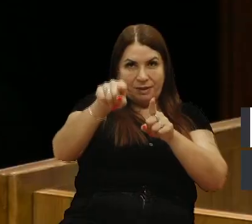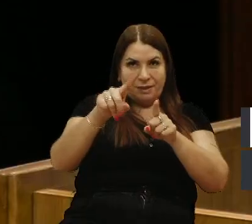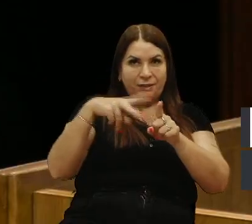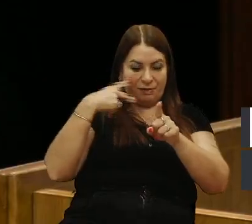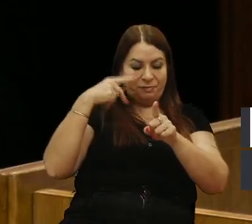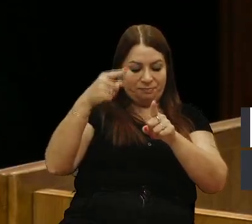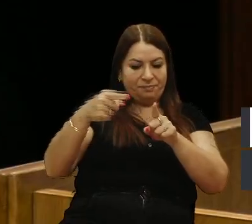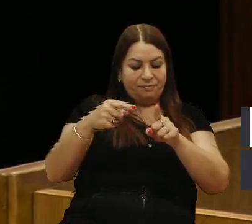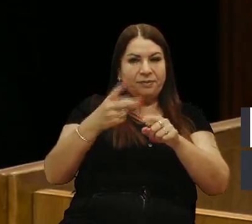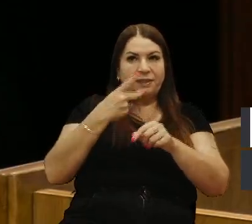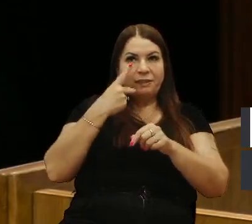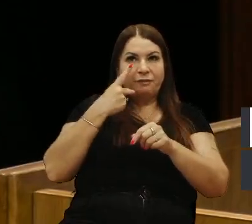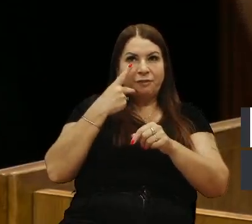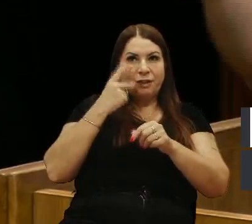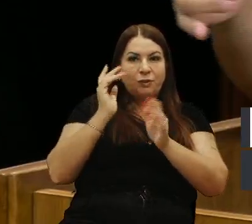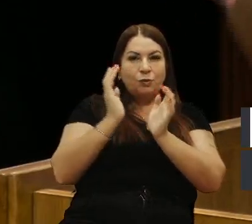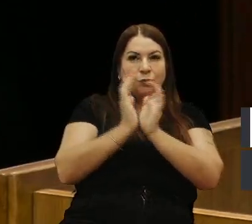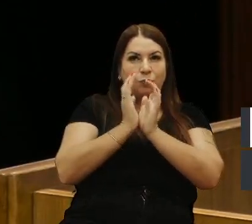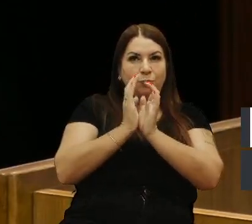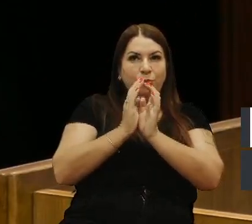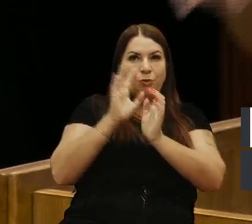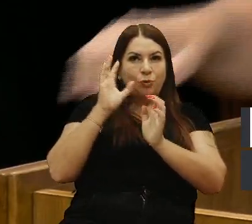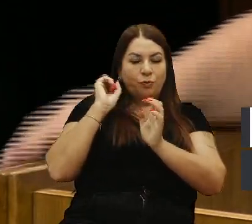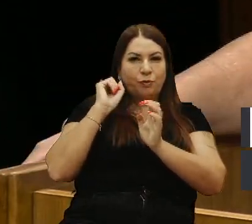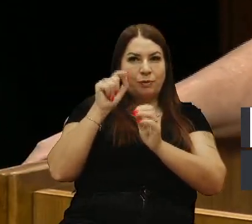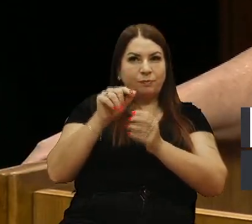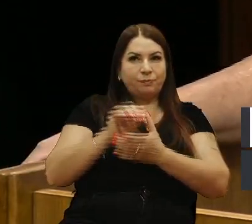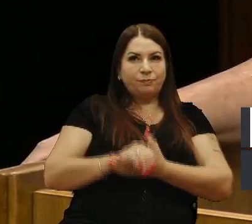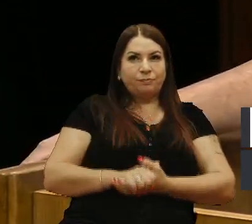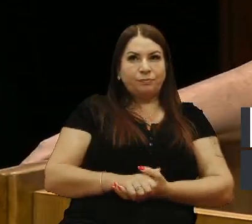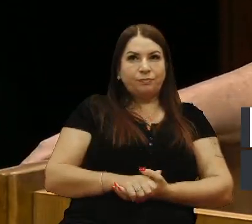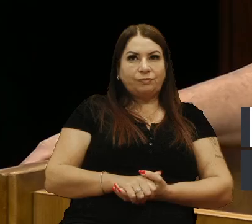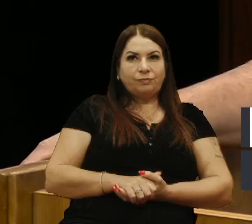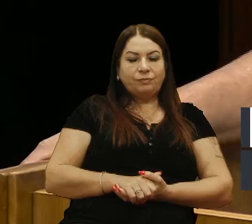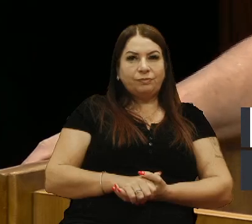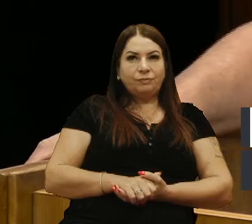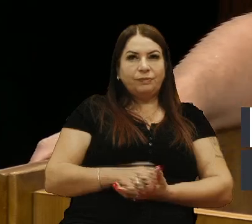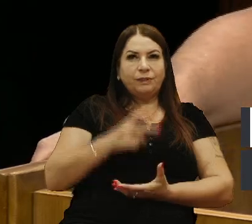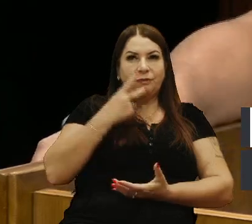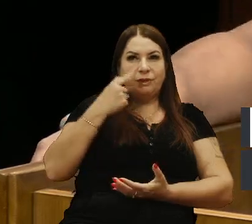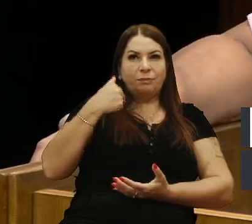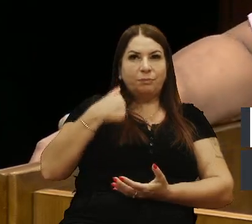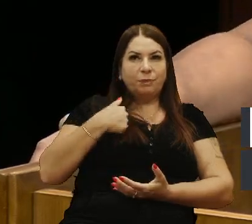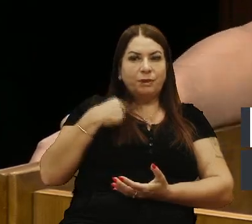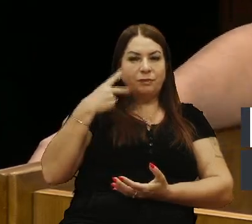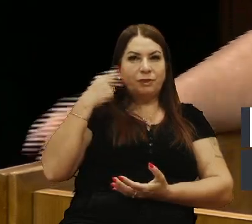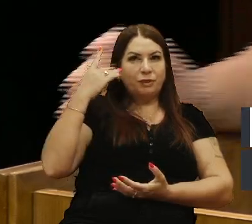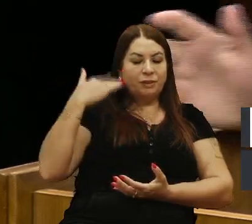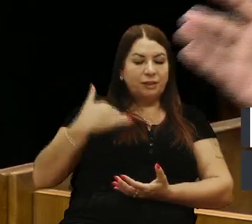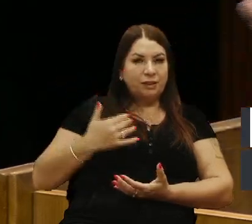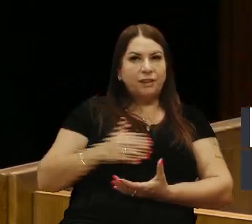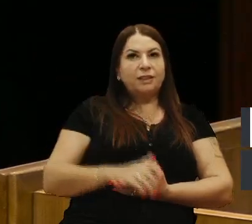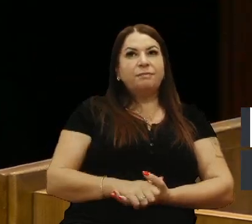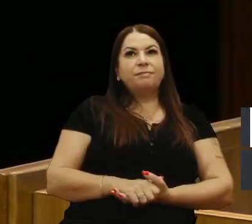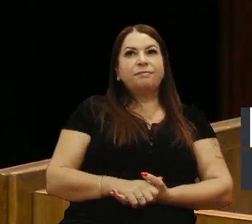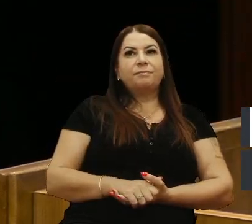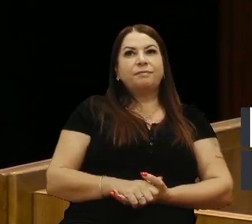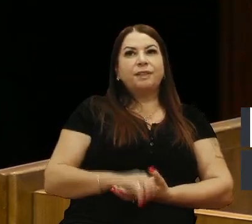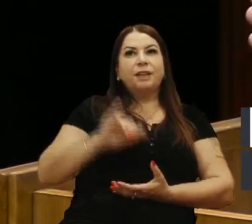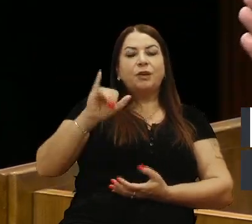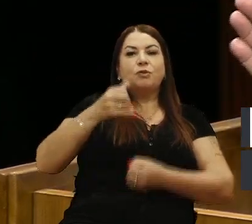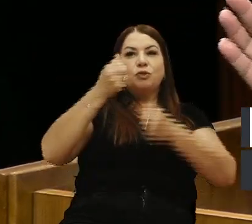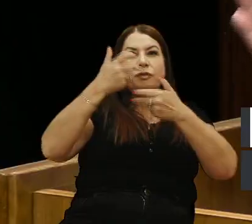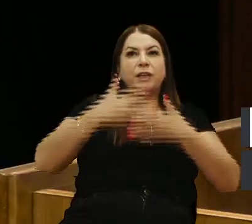mas quem falou no grupo e onde eu ouvi, de onde saiu, se referiu a mim e a vereadora Daiane. A justificativa